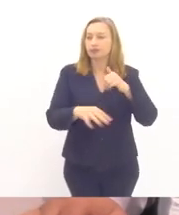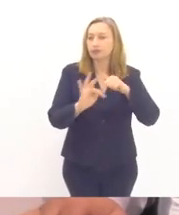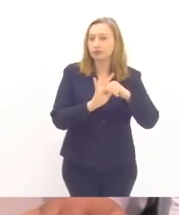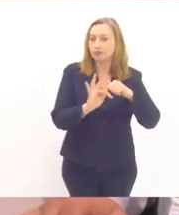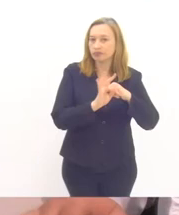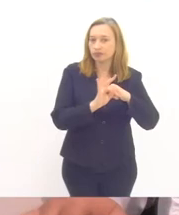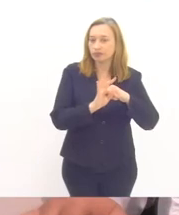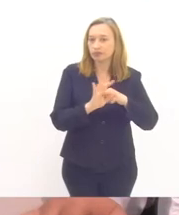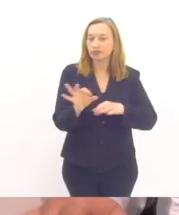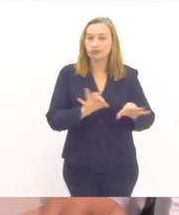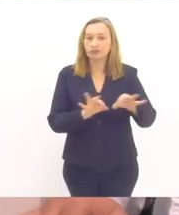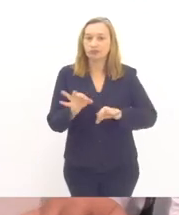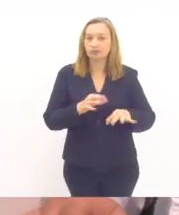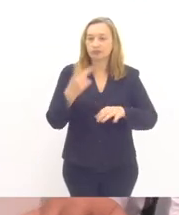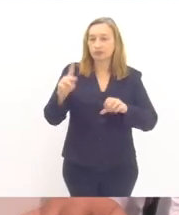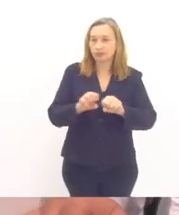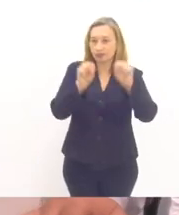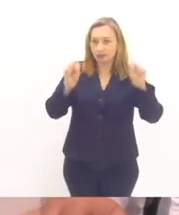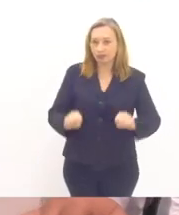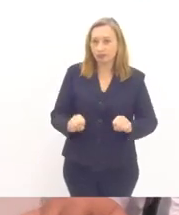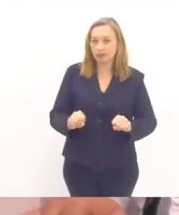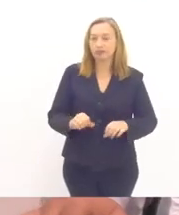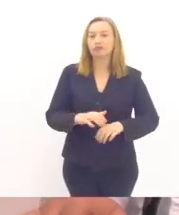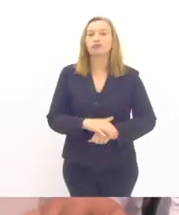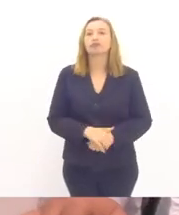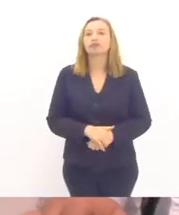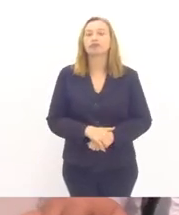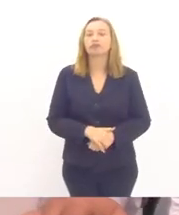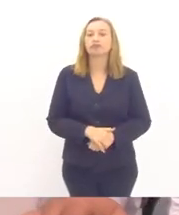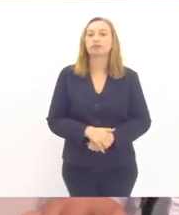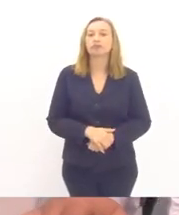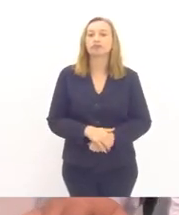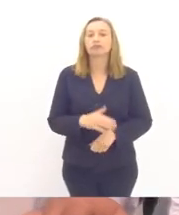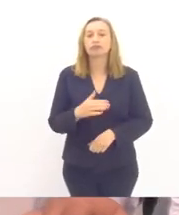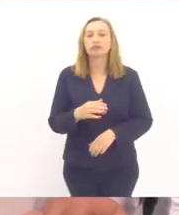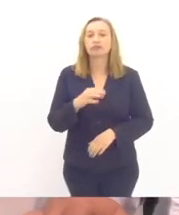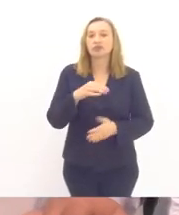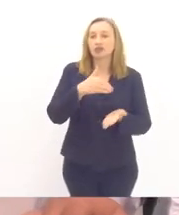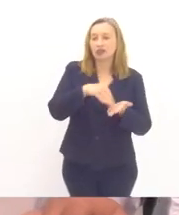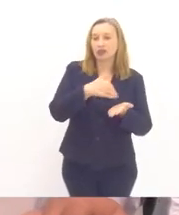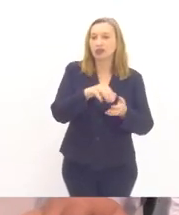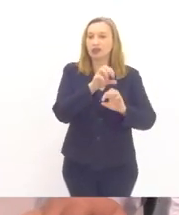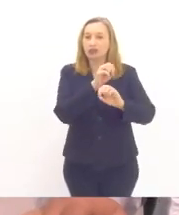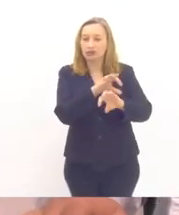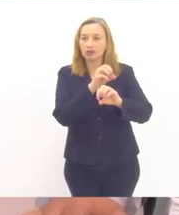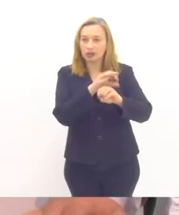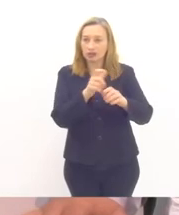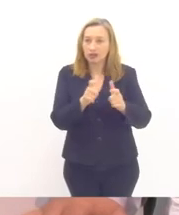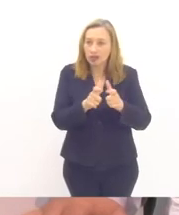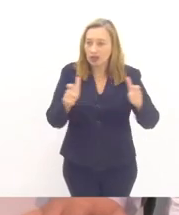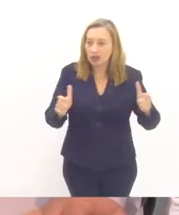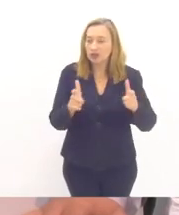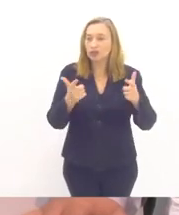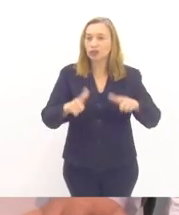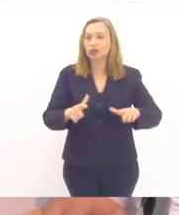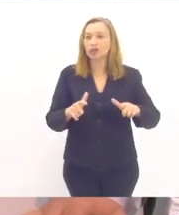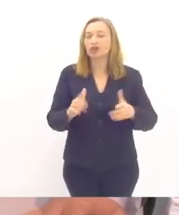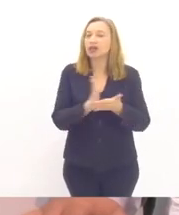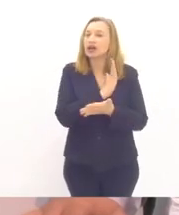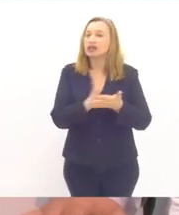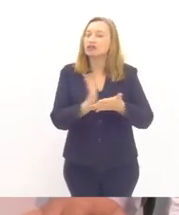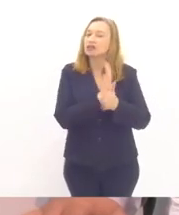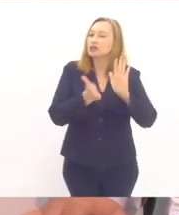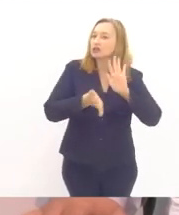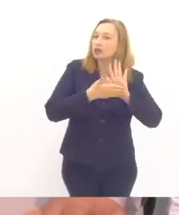hoje organizam o seu sistema. Eu tenho uma impressão, especialmente na SEDUC, que é uma rede muito grande, em que, muitas vezes, a